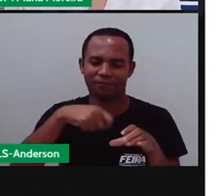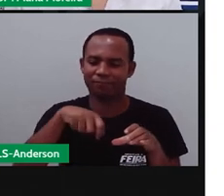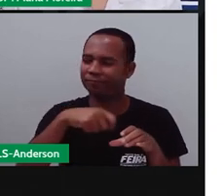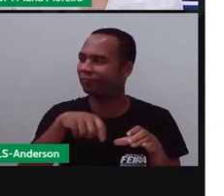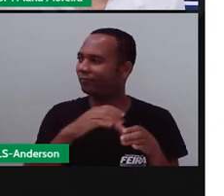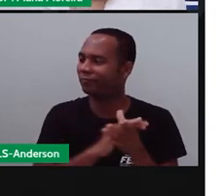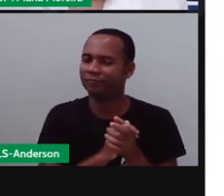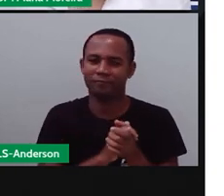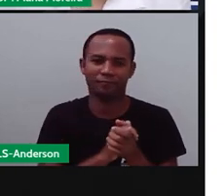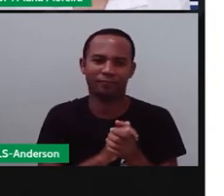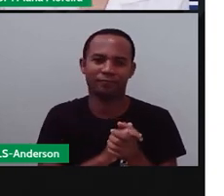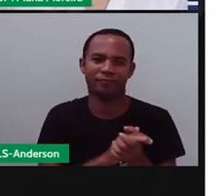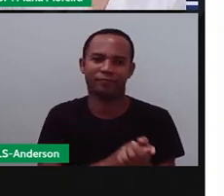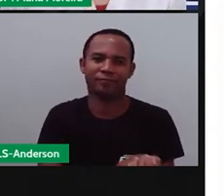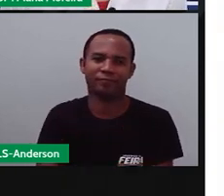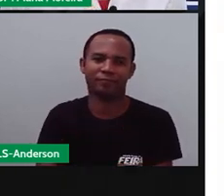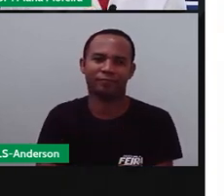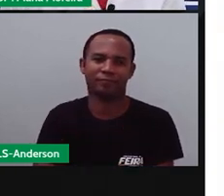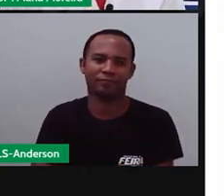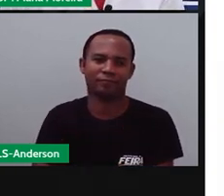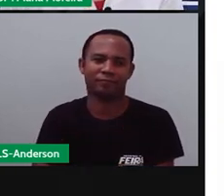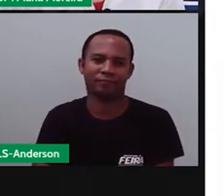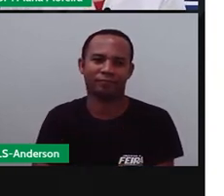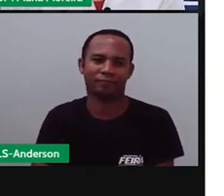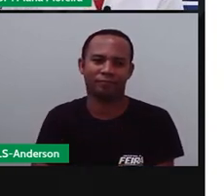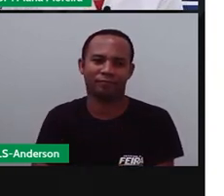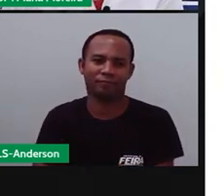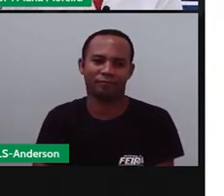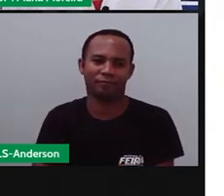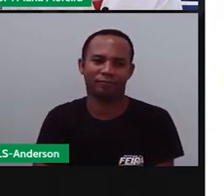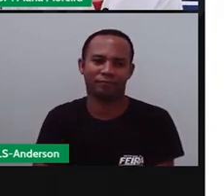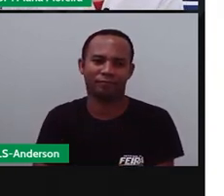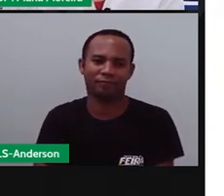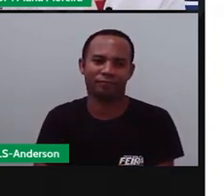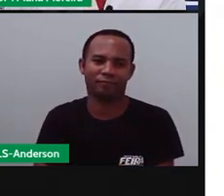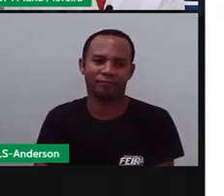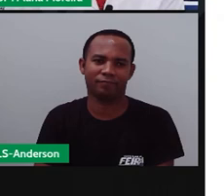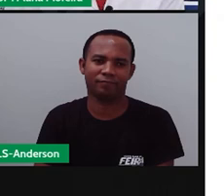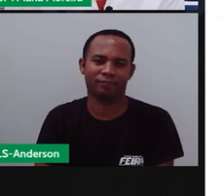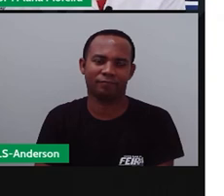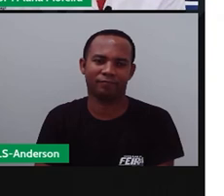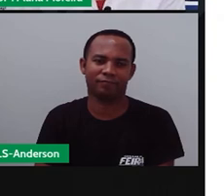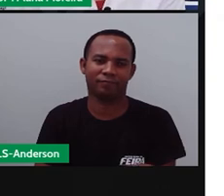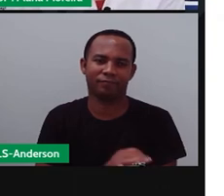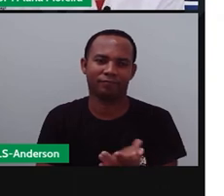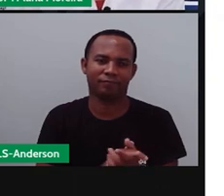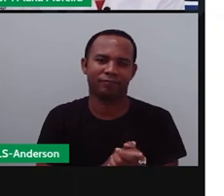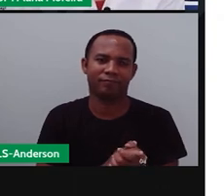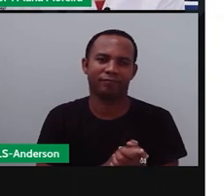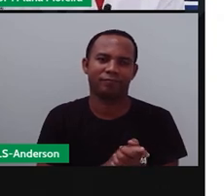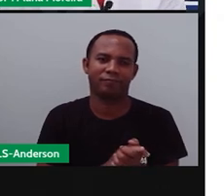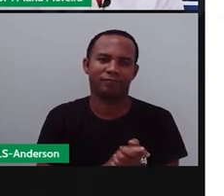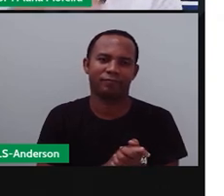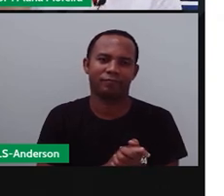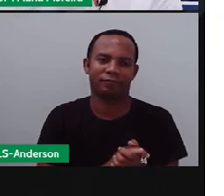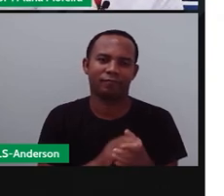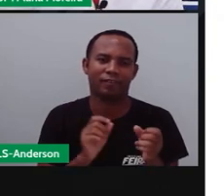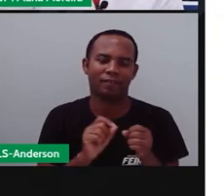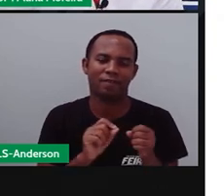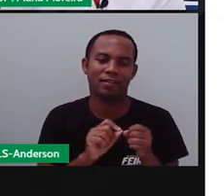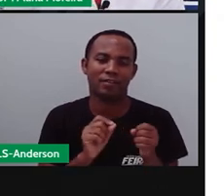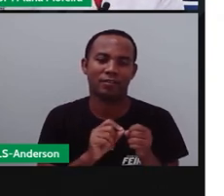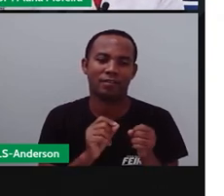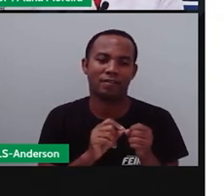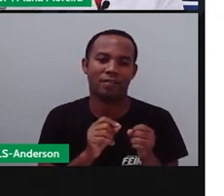Poxa, você não vai acreditar. É a comida que eu mais gosto e que eu não sei fazer. Eu queria saber fazer, mas fazer